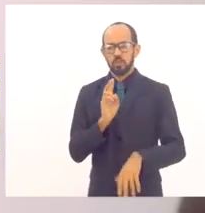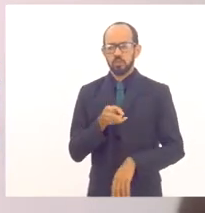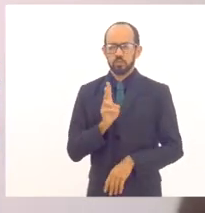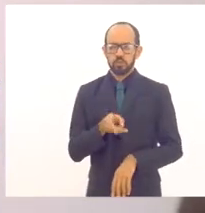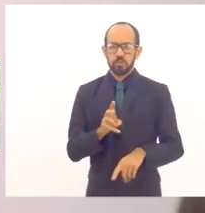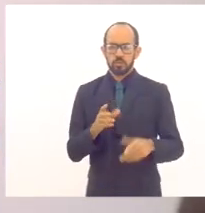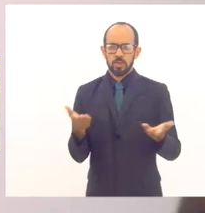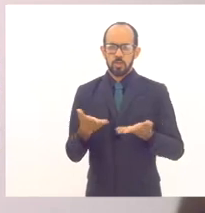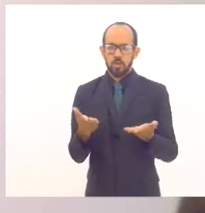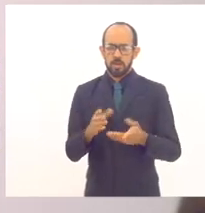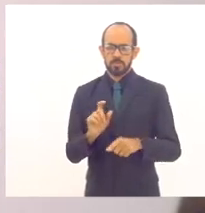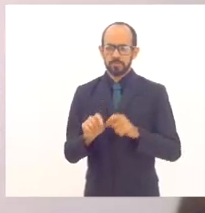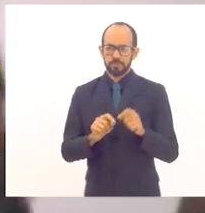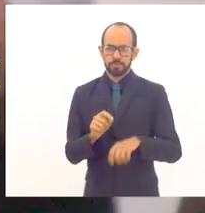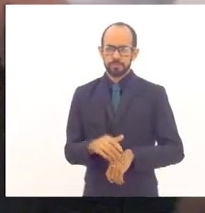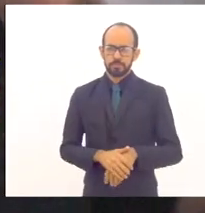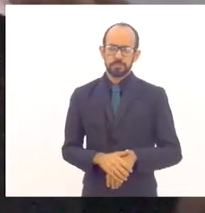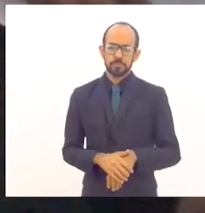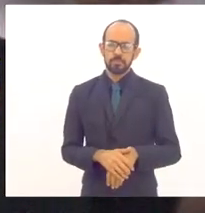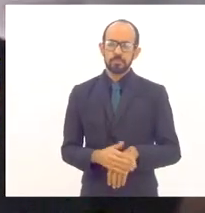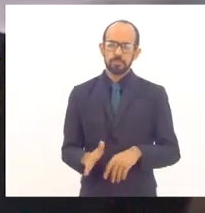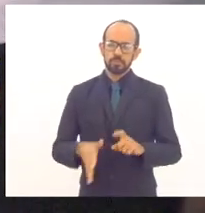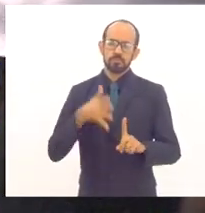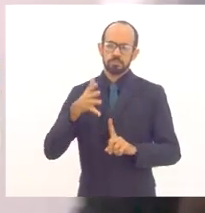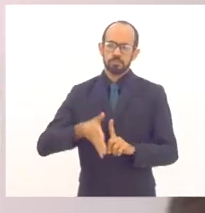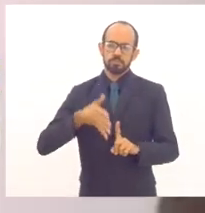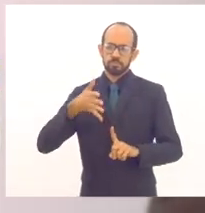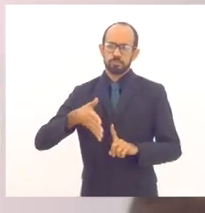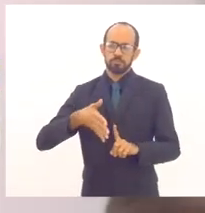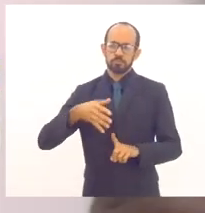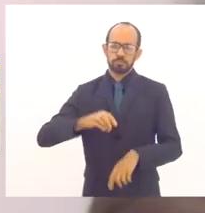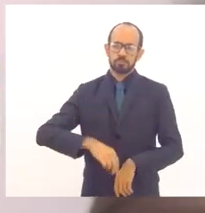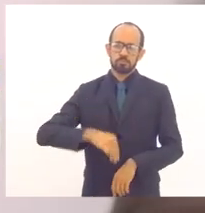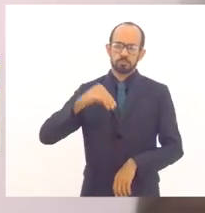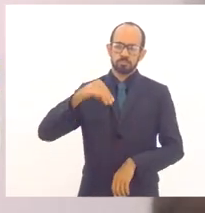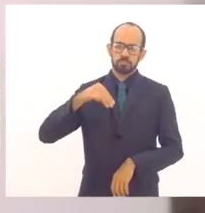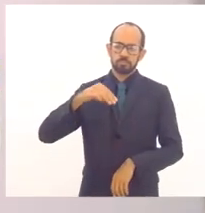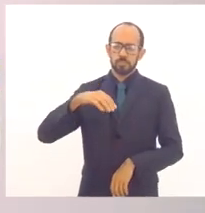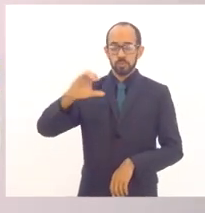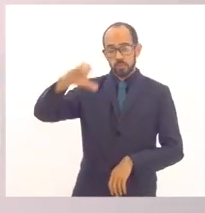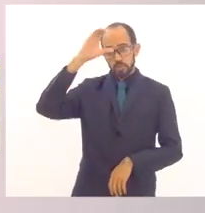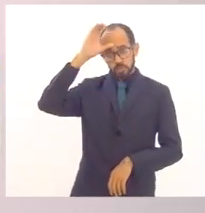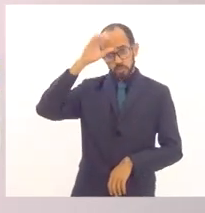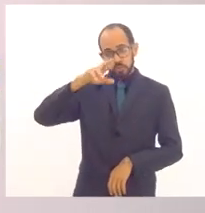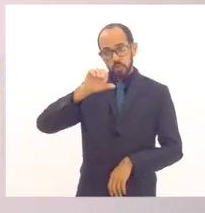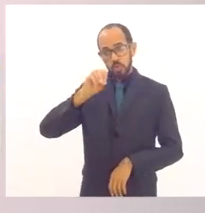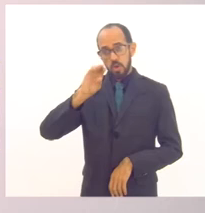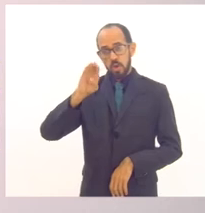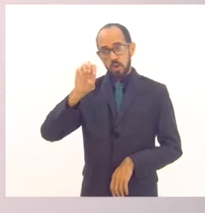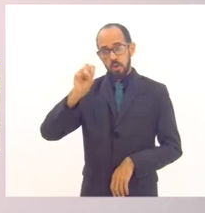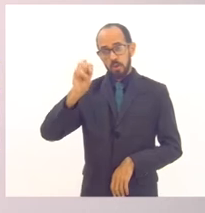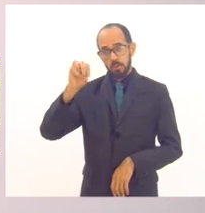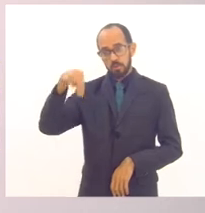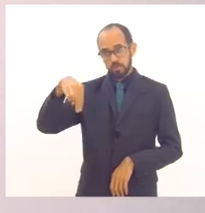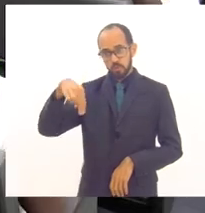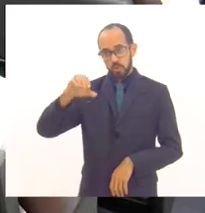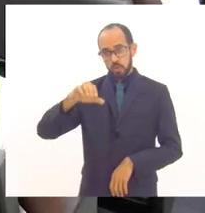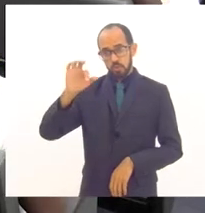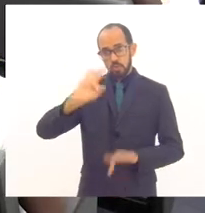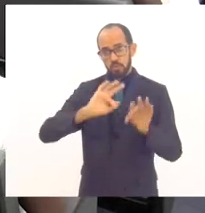agora. Chama a palavra o mestre Tio Robson, do Fórum de Capoeira de